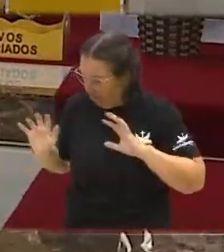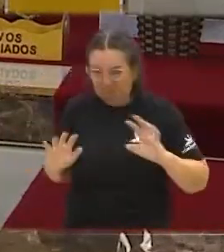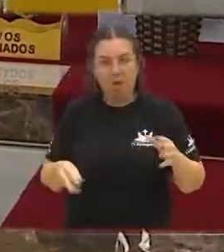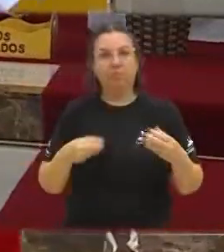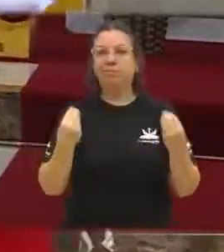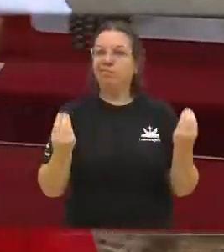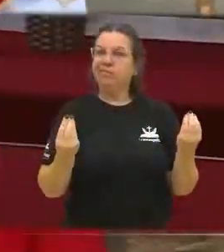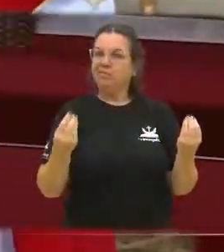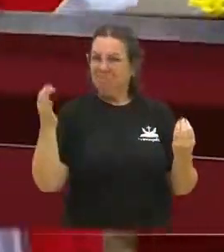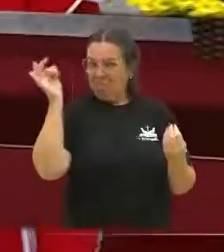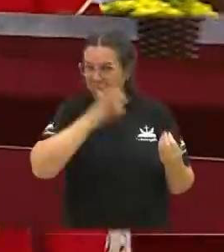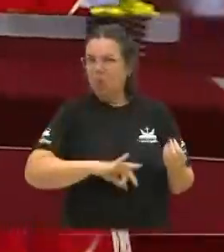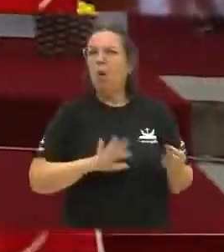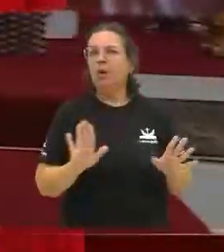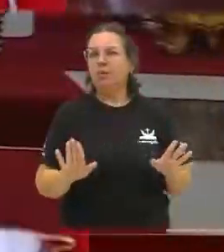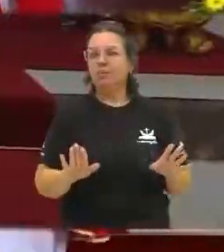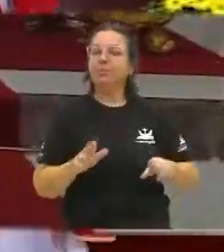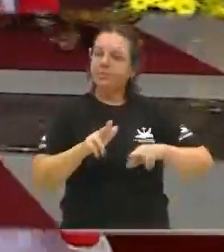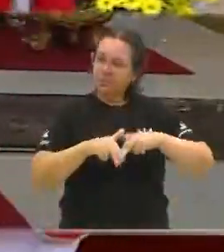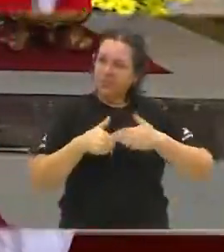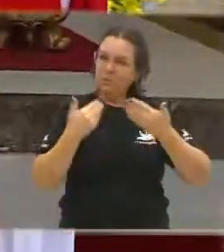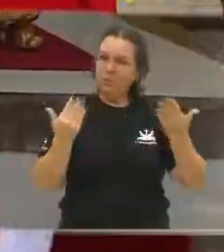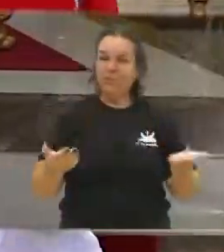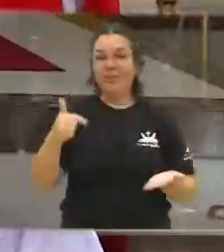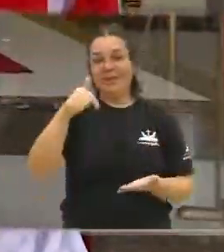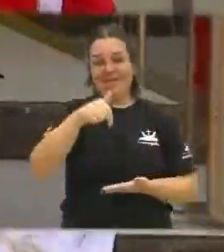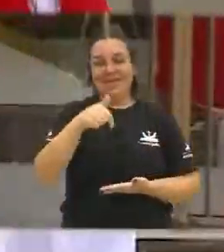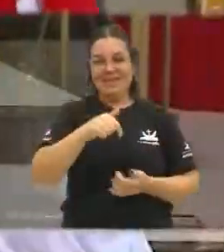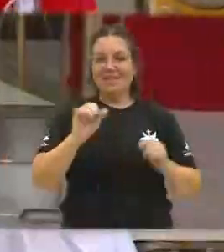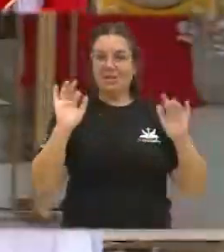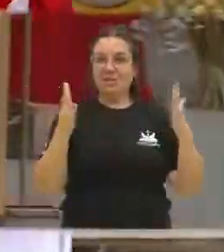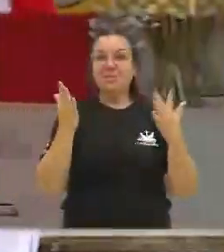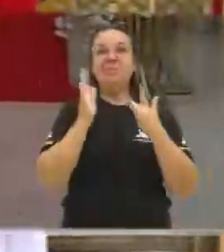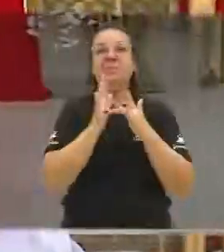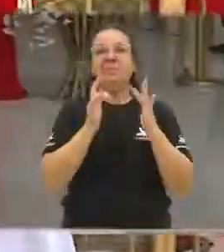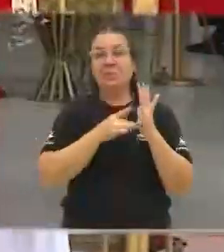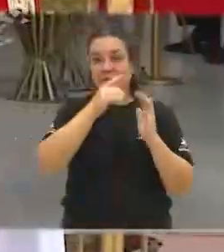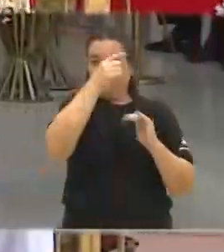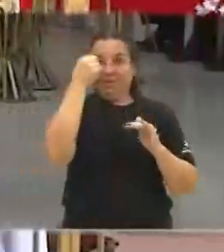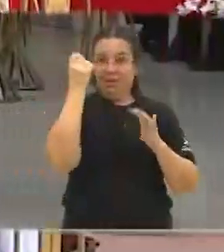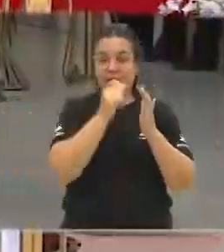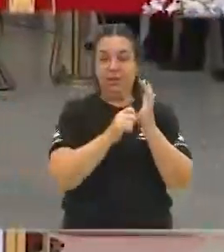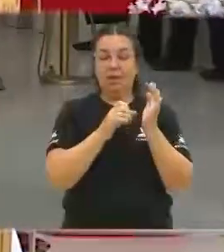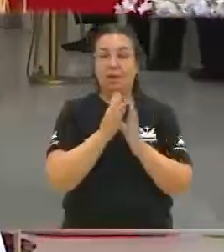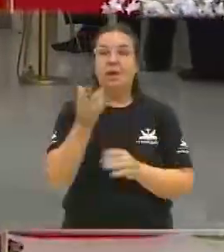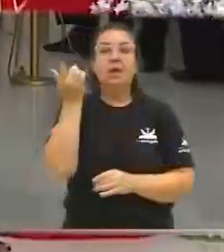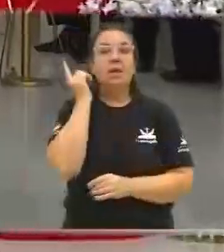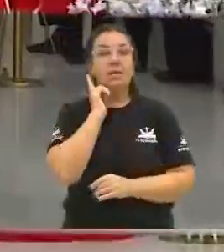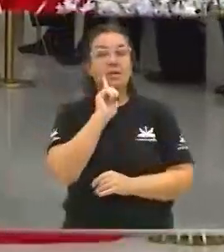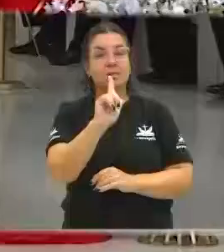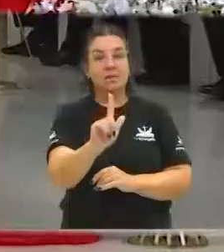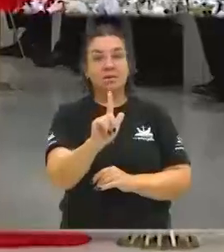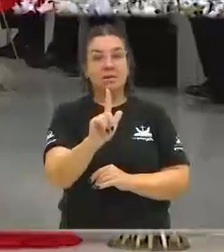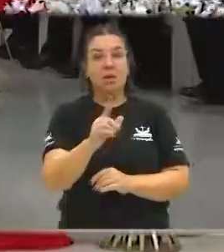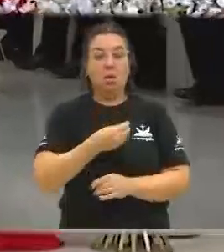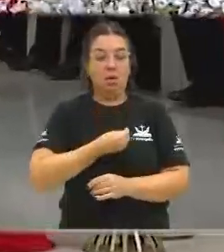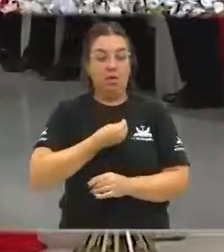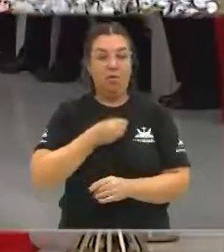nesta sétima festa de Jesus das Santas Chagas, possamos